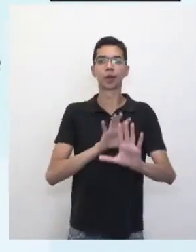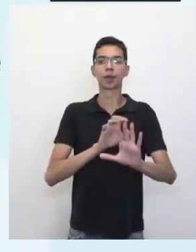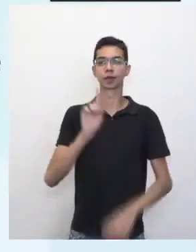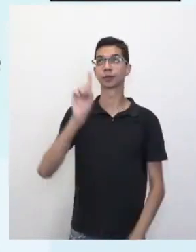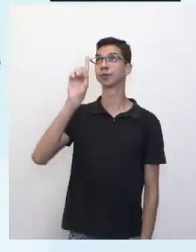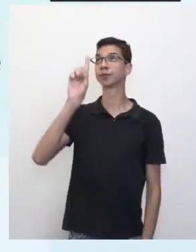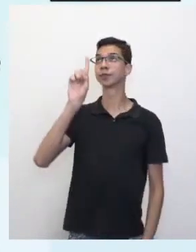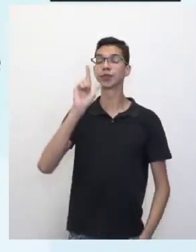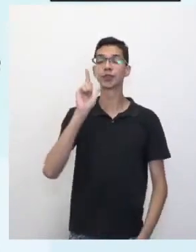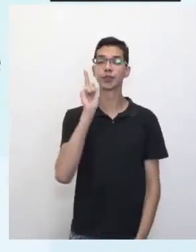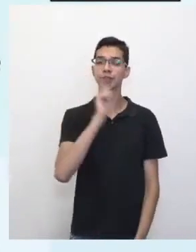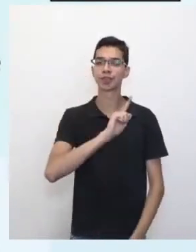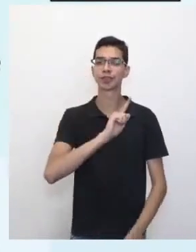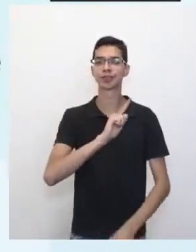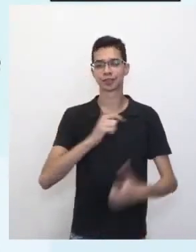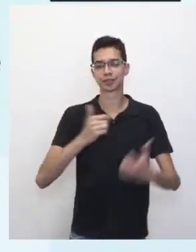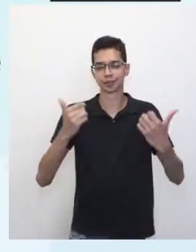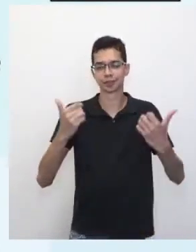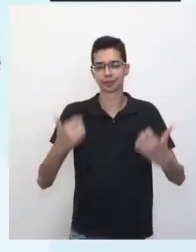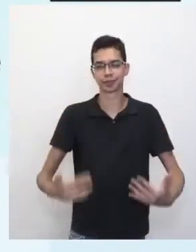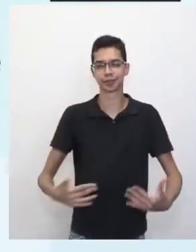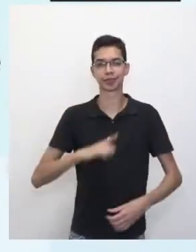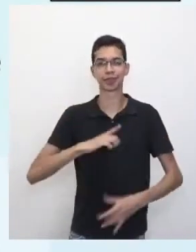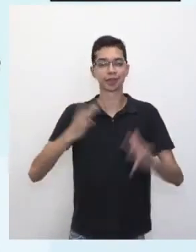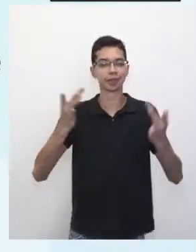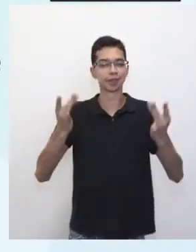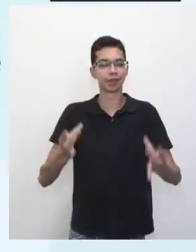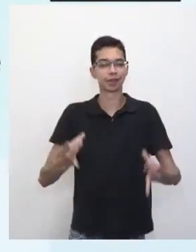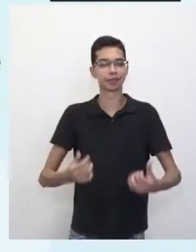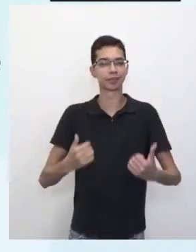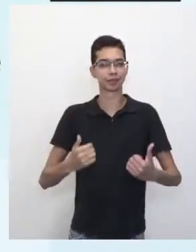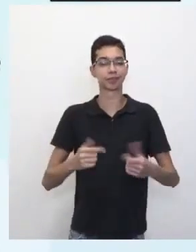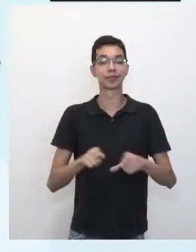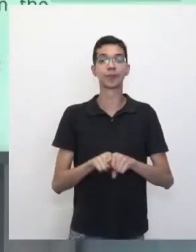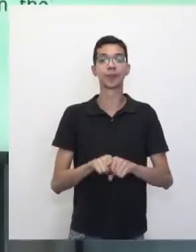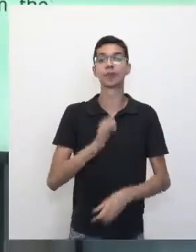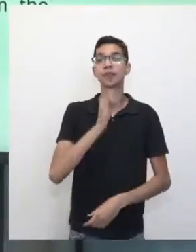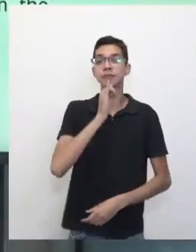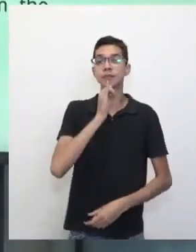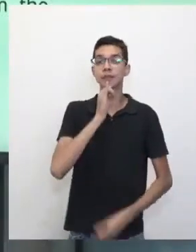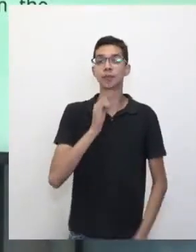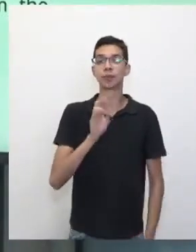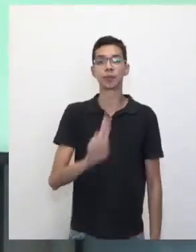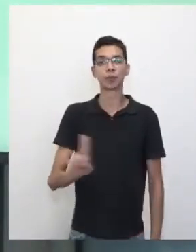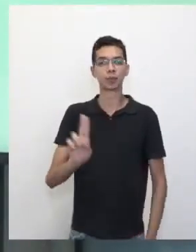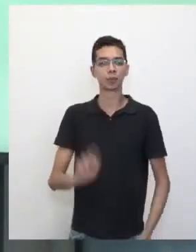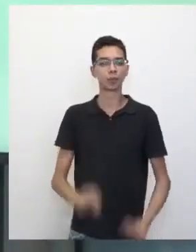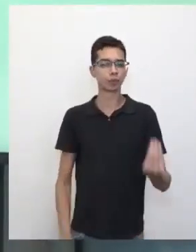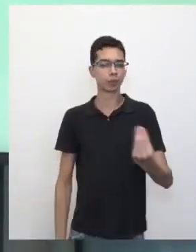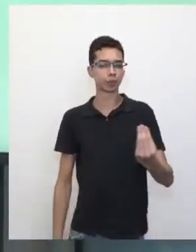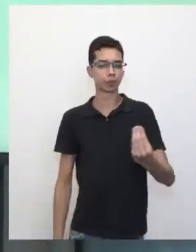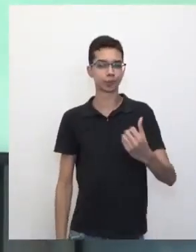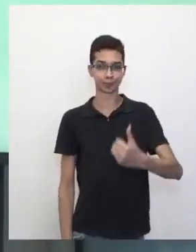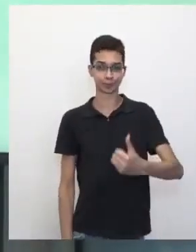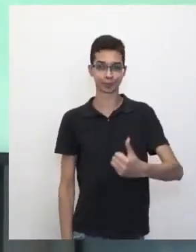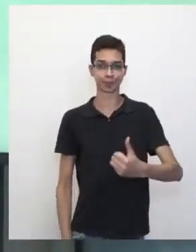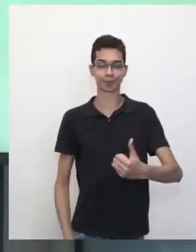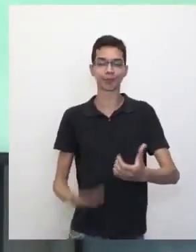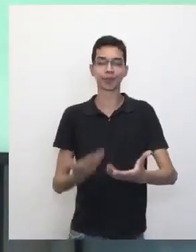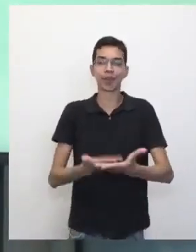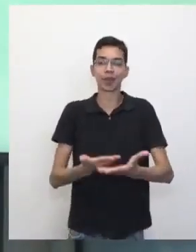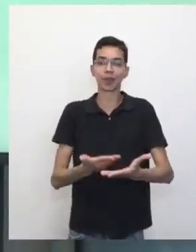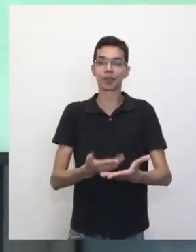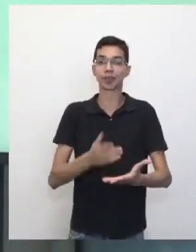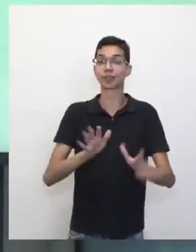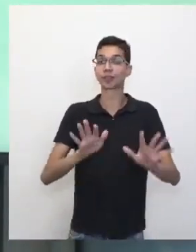Você tem uma explicação um pouco mais detalhada e mais exemplos de como usar isso. Tudo bem? Então, nossa aula está chegando